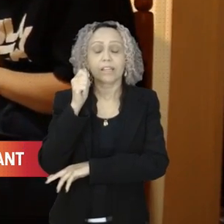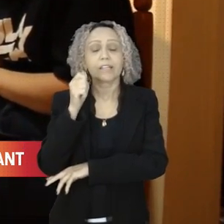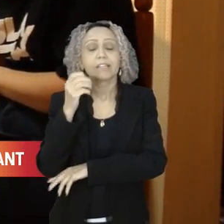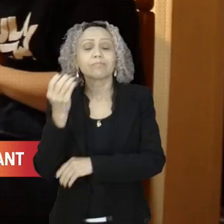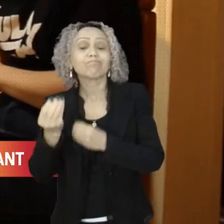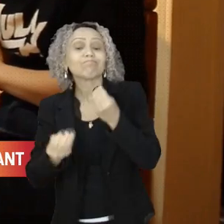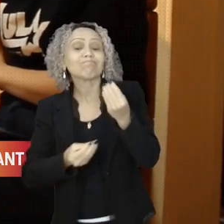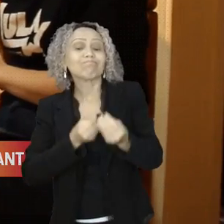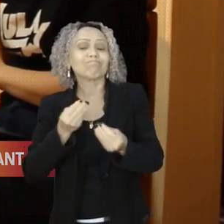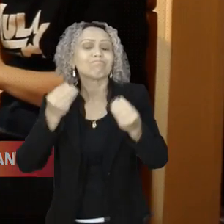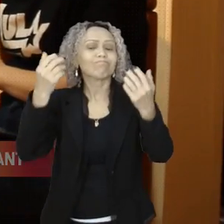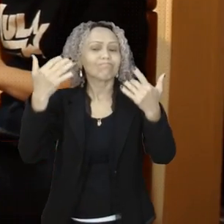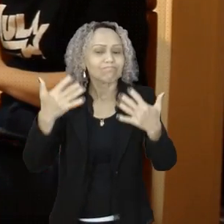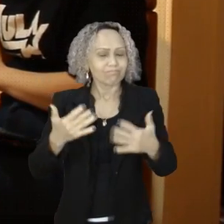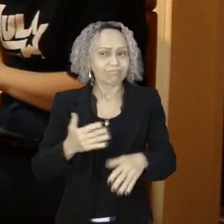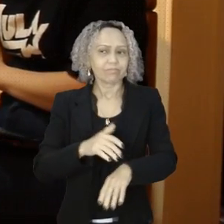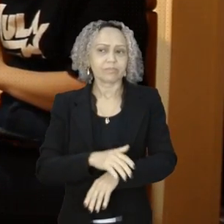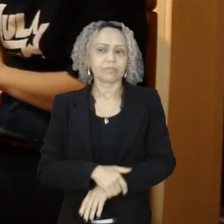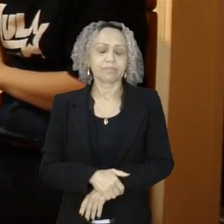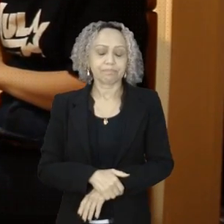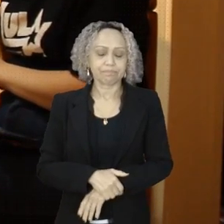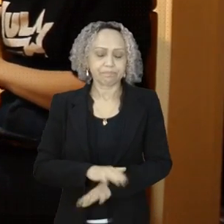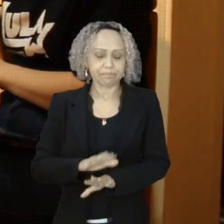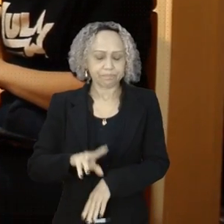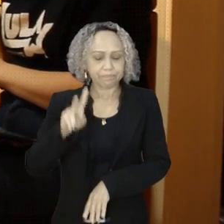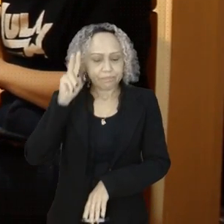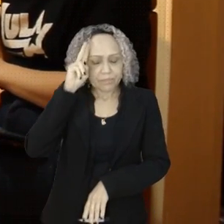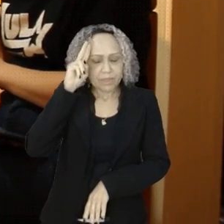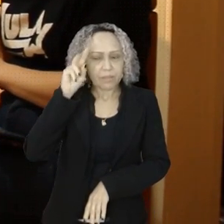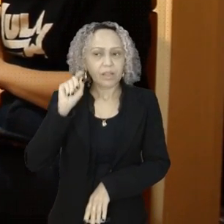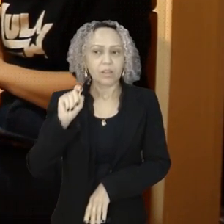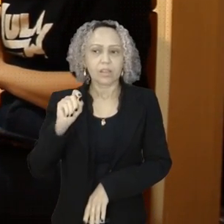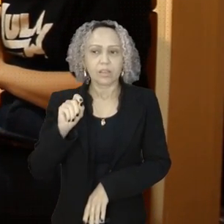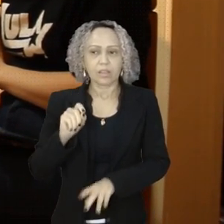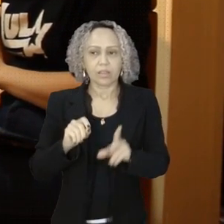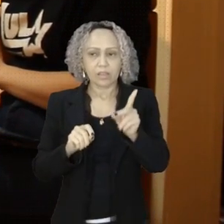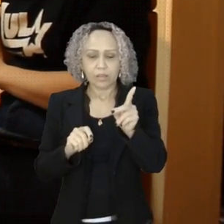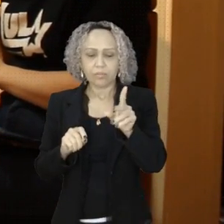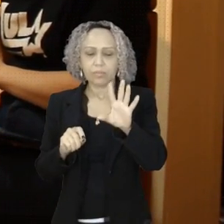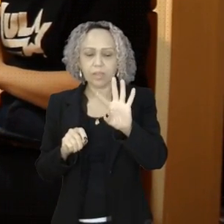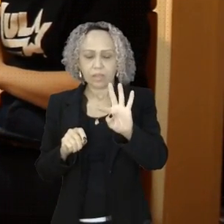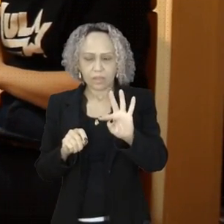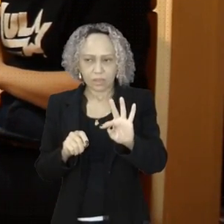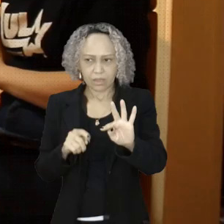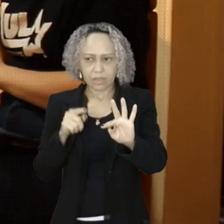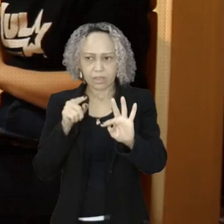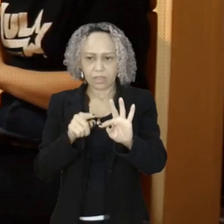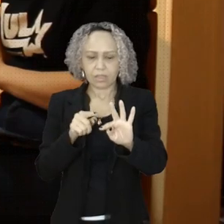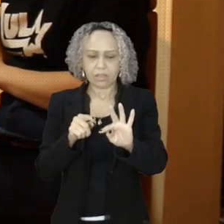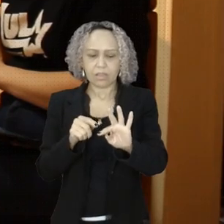É bom lembrar, não é, que o PT